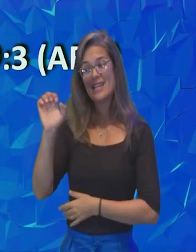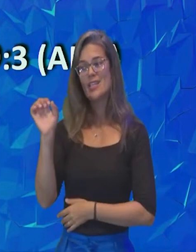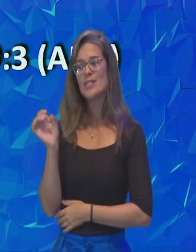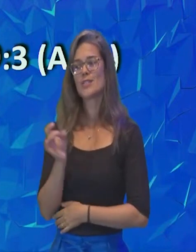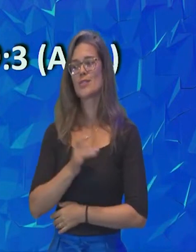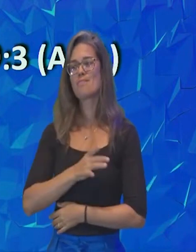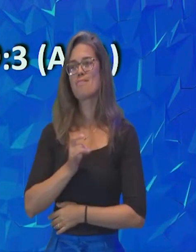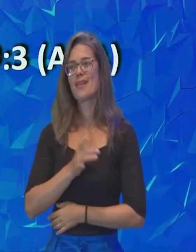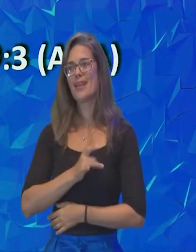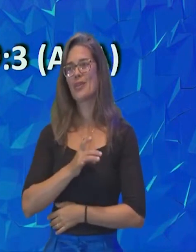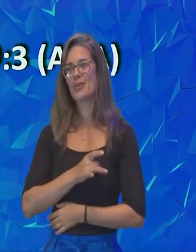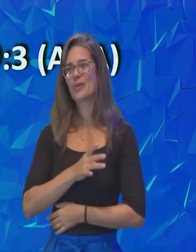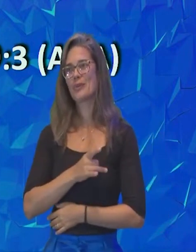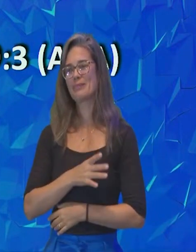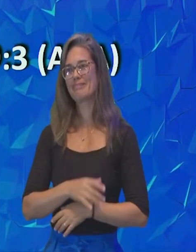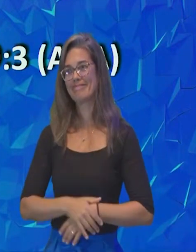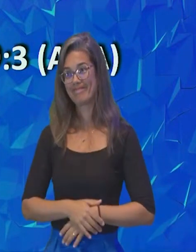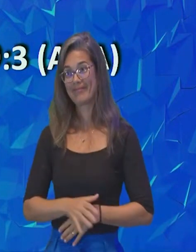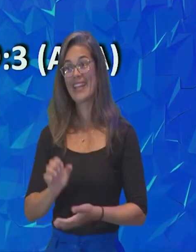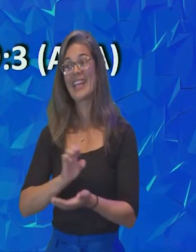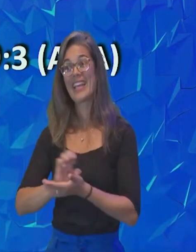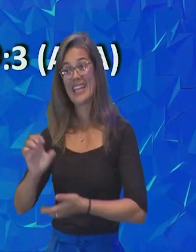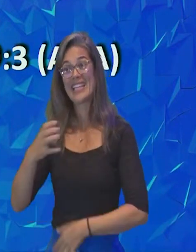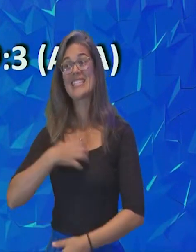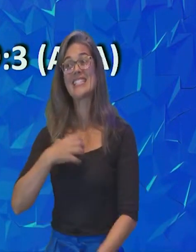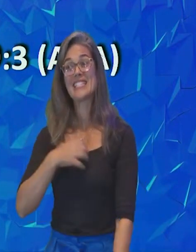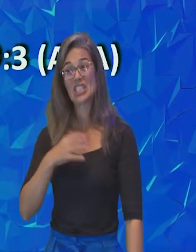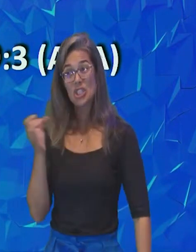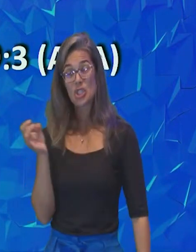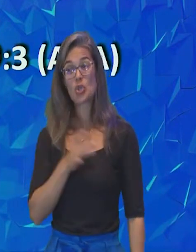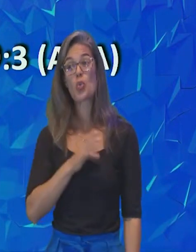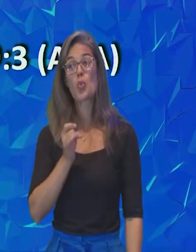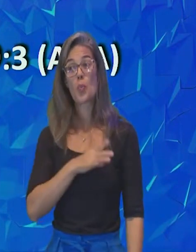mulher. Temendo, pois, Elias levantou-se e